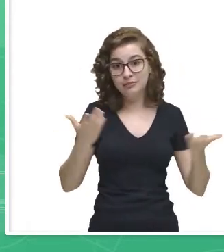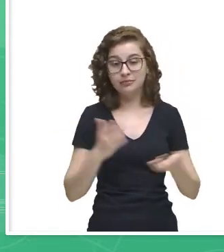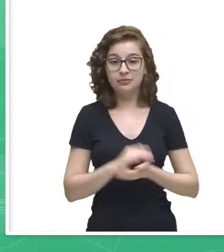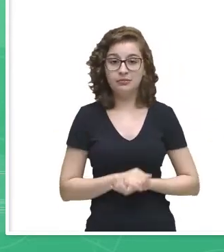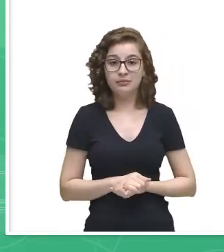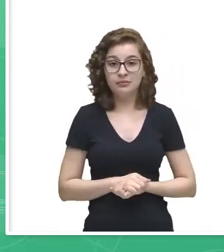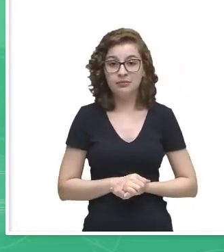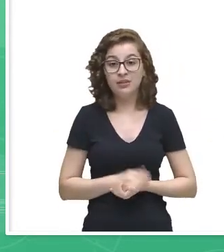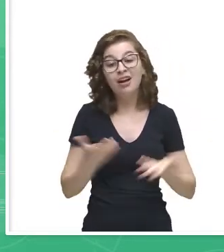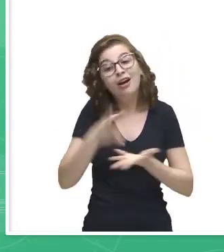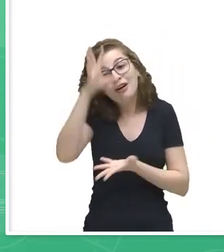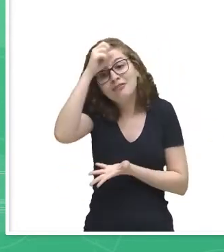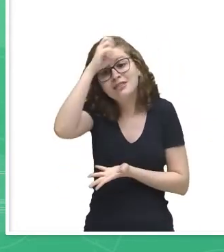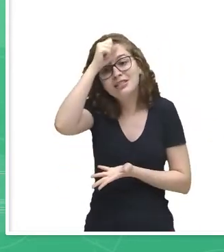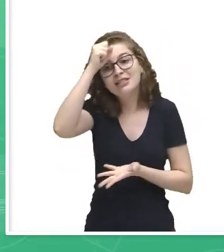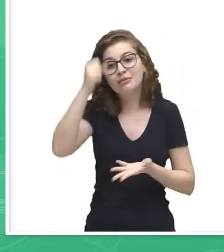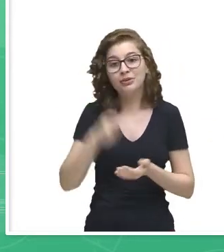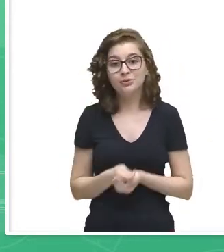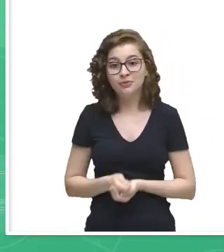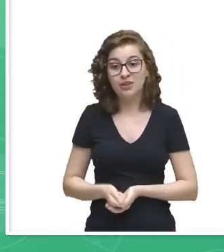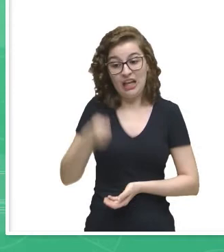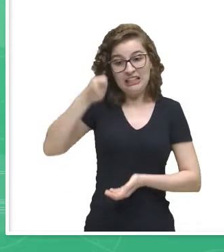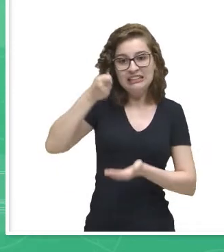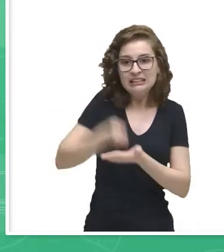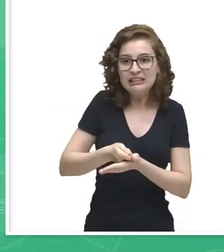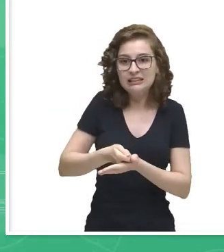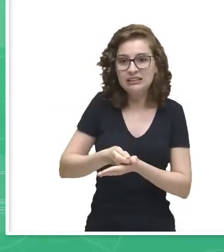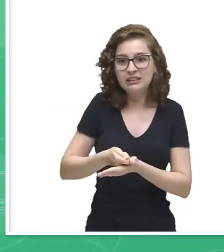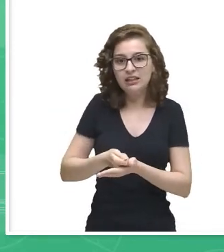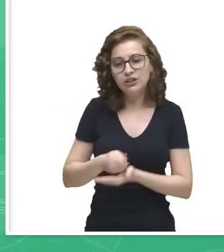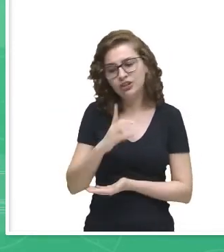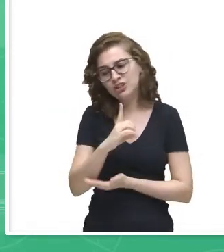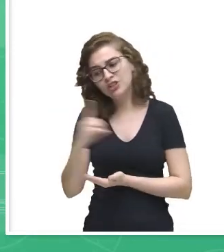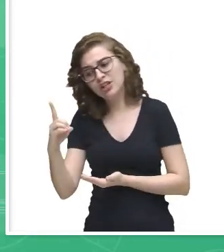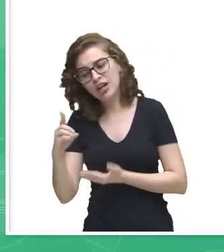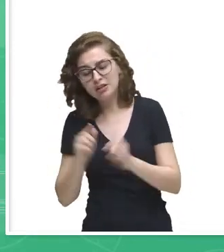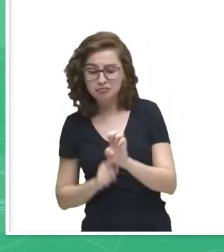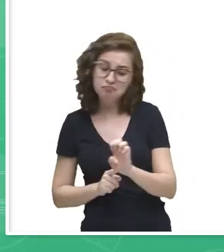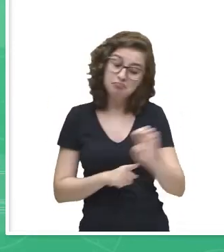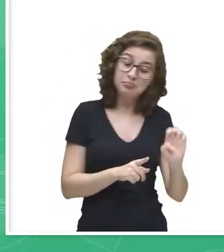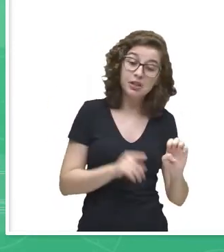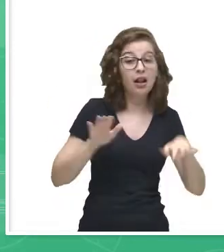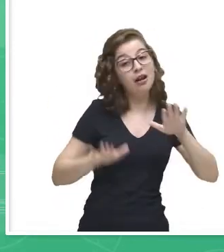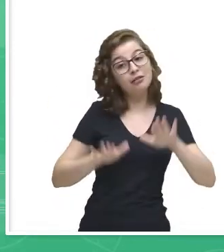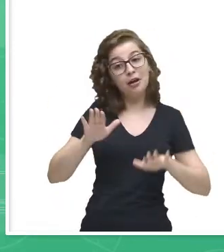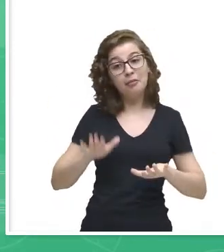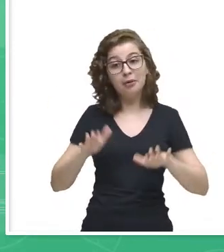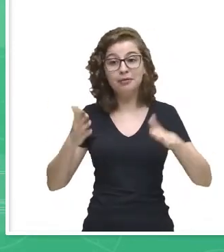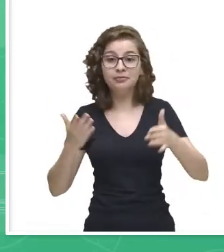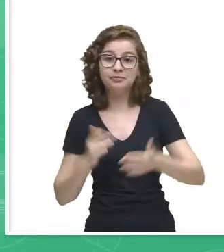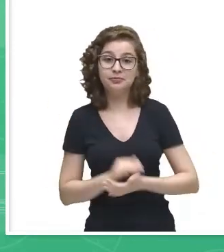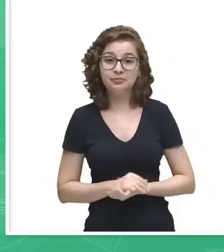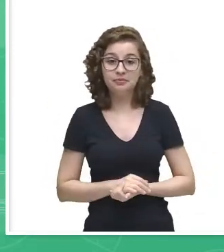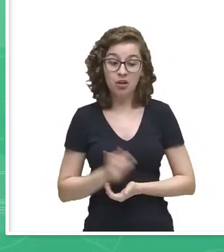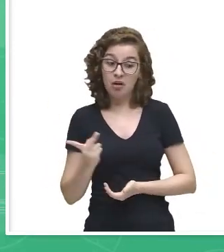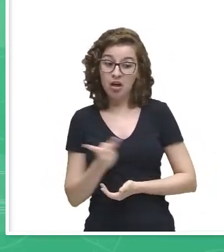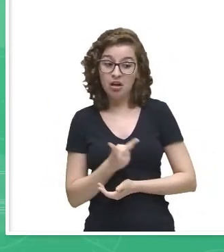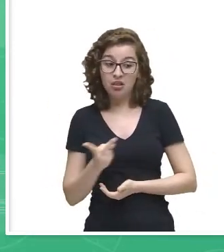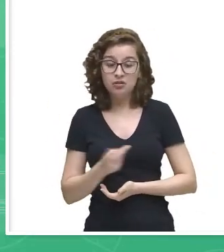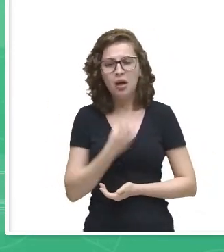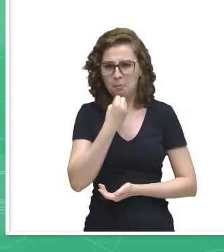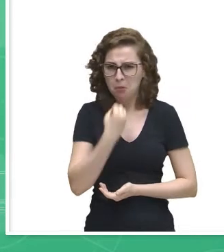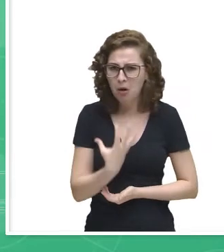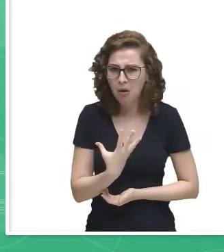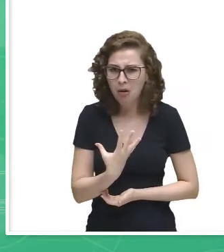a professora Isabel. Ditaduras podem ser de esquerda ou de direita. E em nenhum dos casos é uma coisa